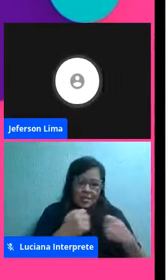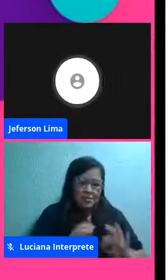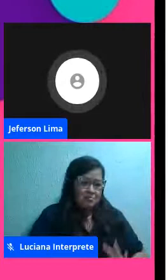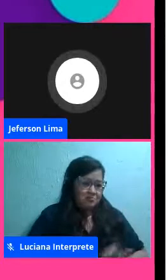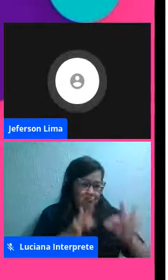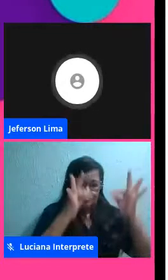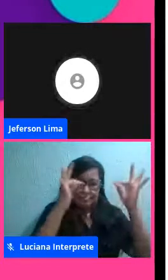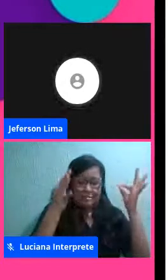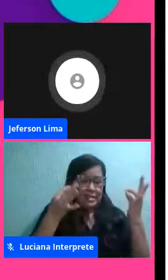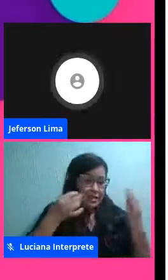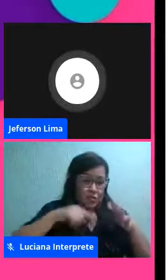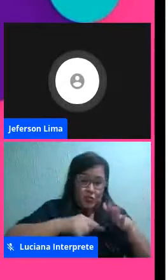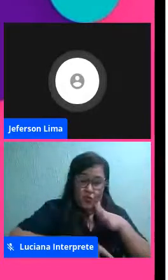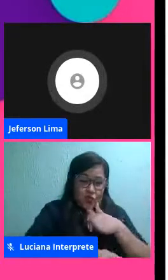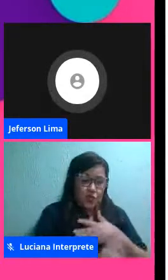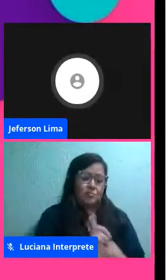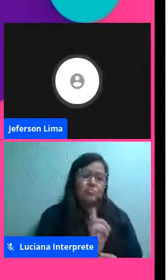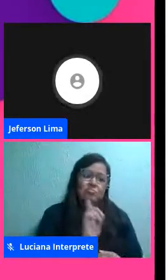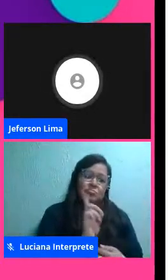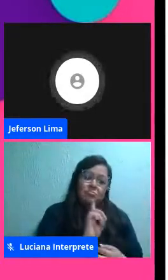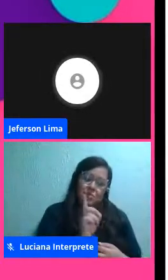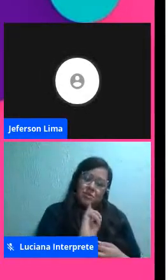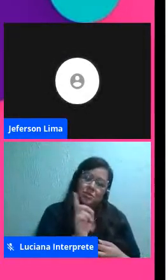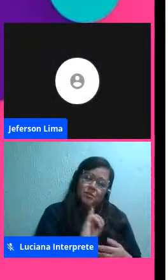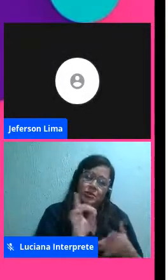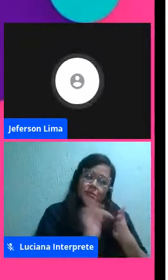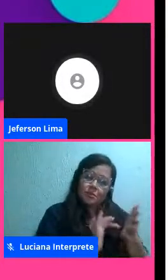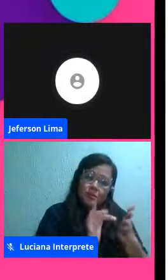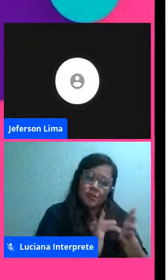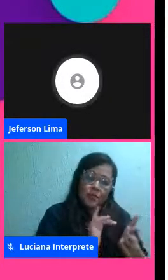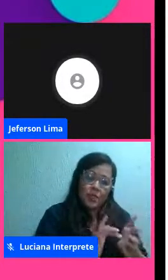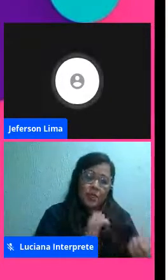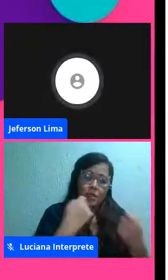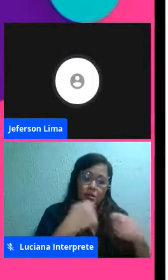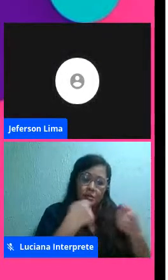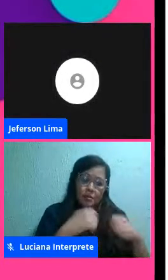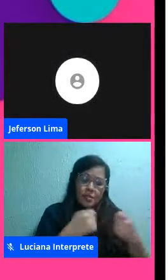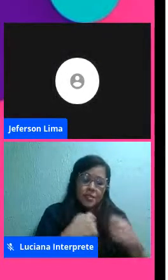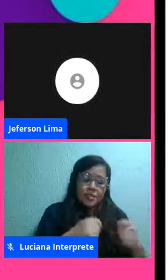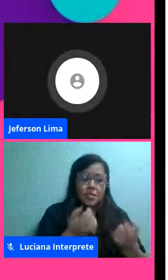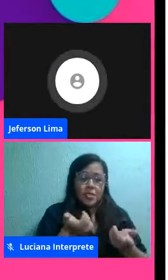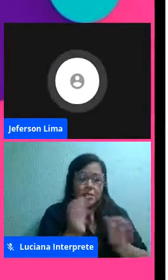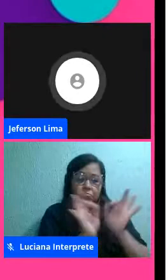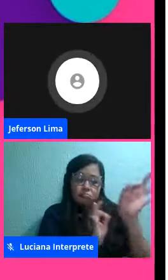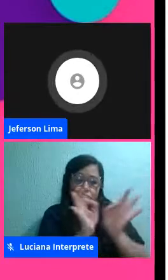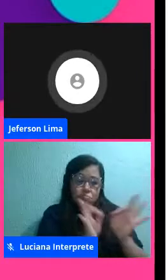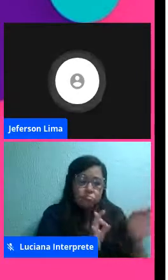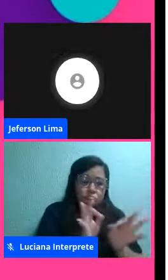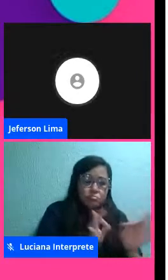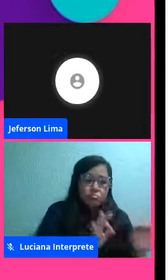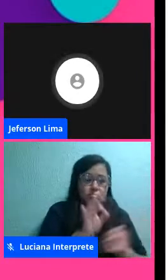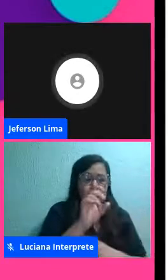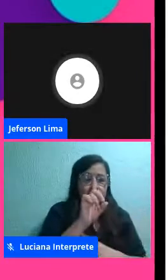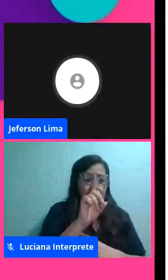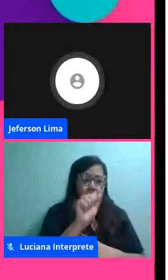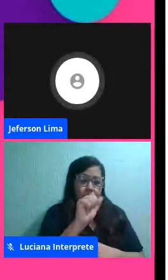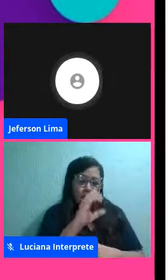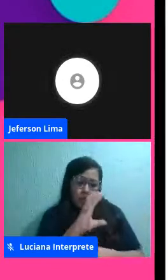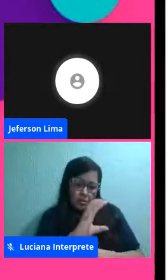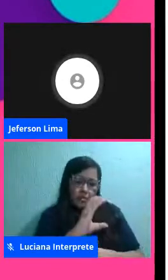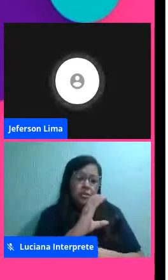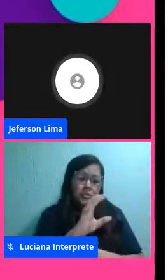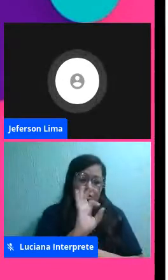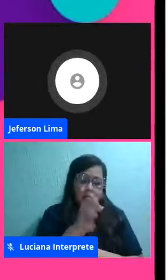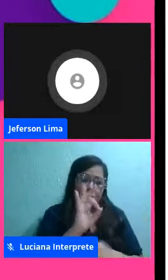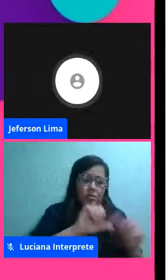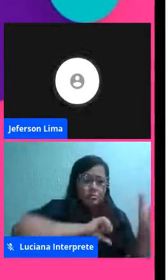pode ter GPIO, mas o sinal analógico a gente vai precisar de algum DAC, né, que é um dispositivo, ou DAC ou ADC, né, que é um dispositivo que vai converter